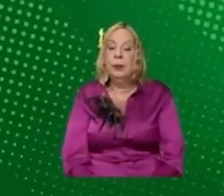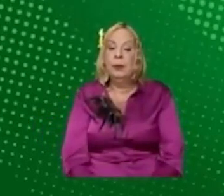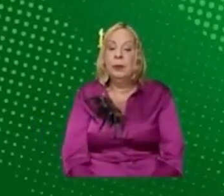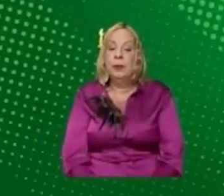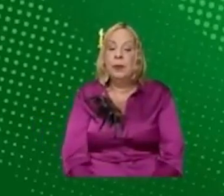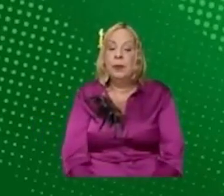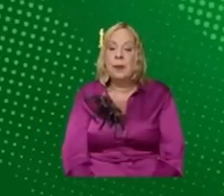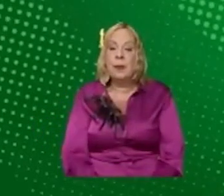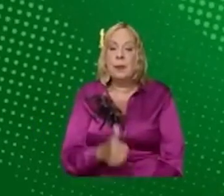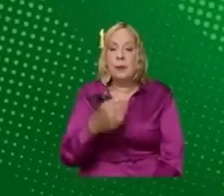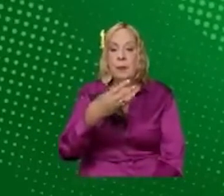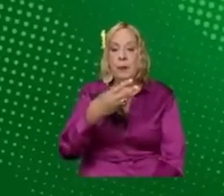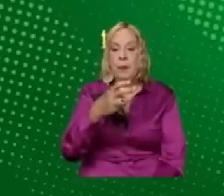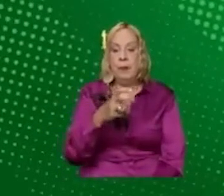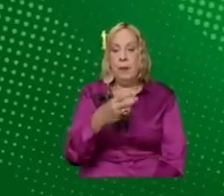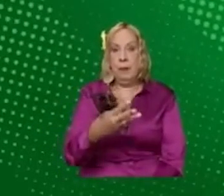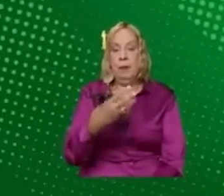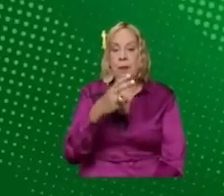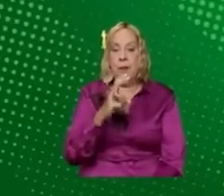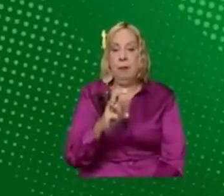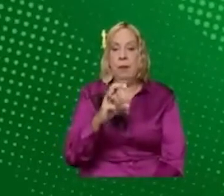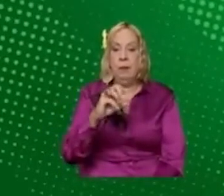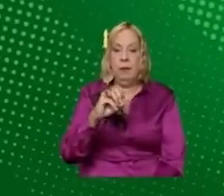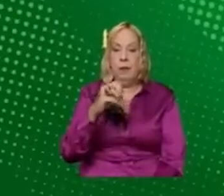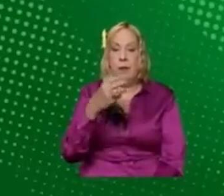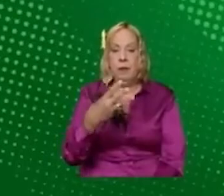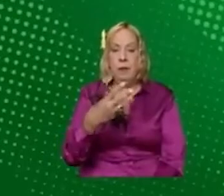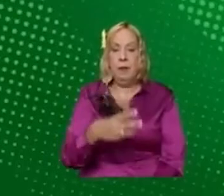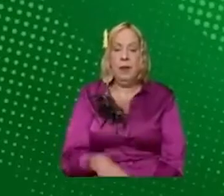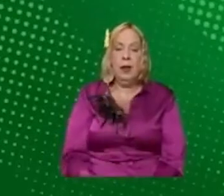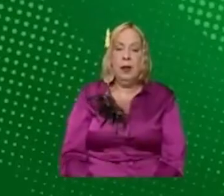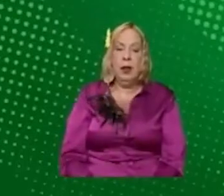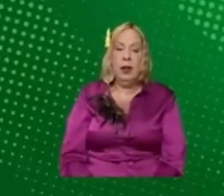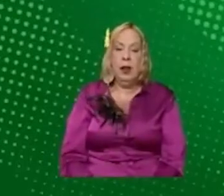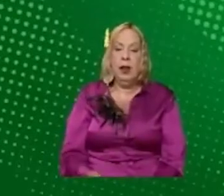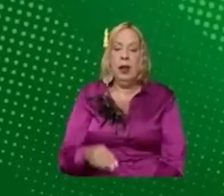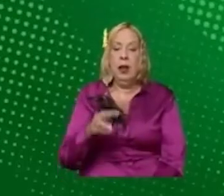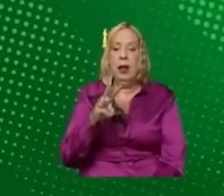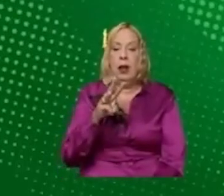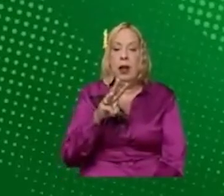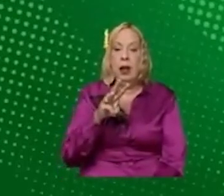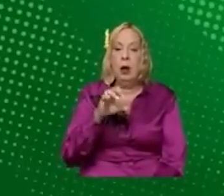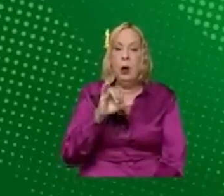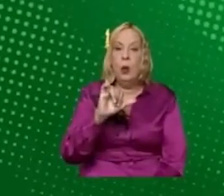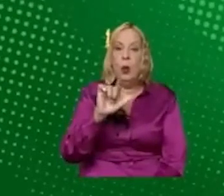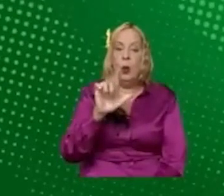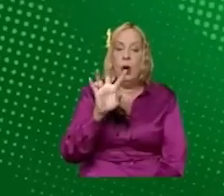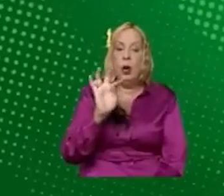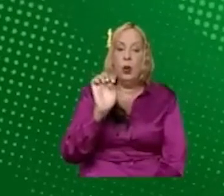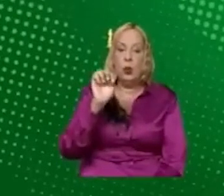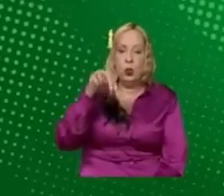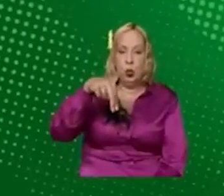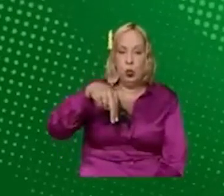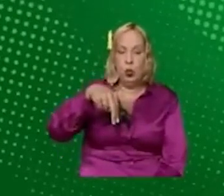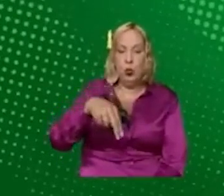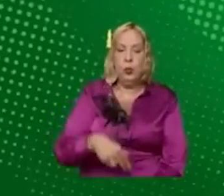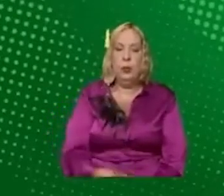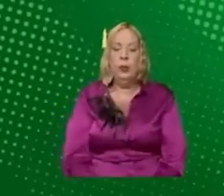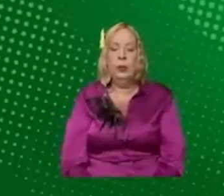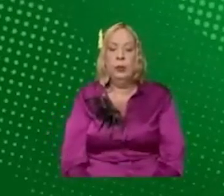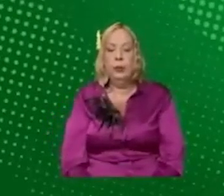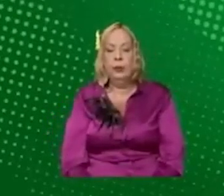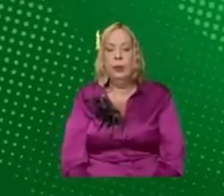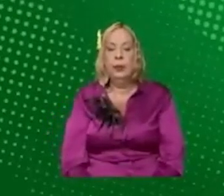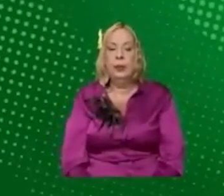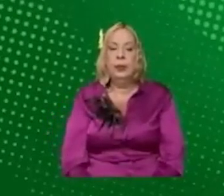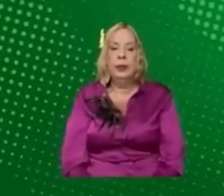girando, girando, 143503. Wilton, Andréia, delícia, meu amor. Estouradinha do Bairro América, Regional